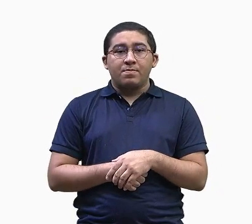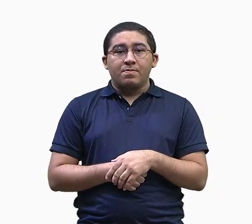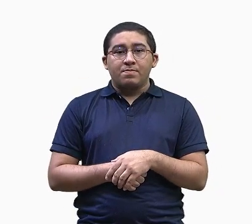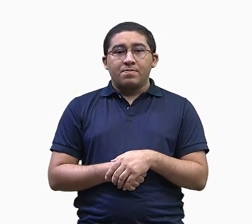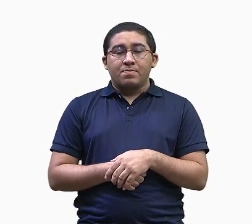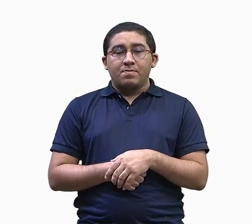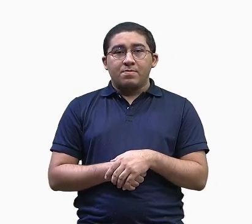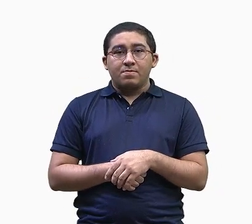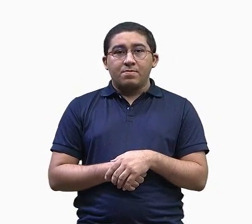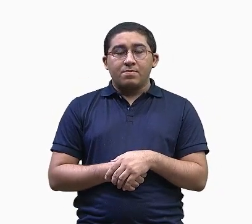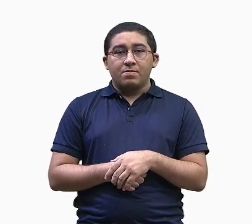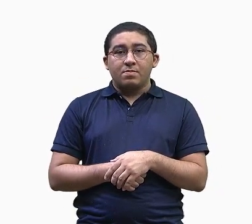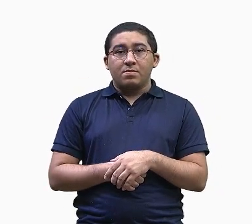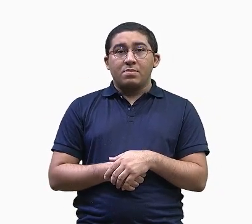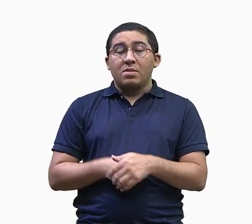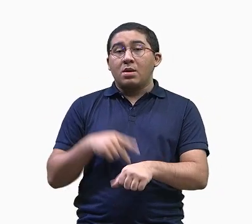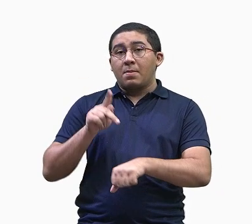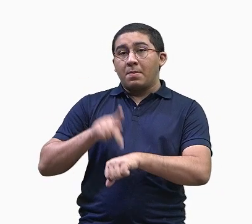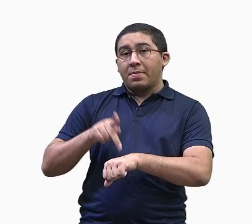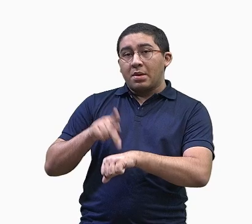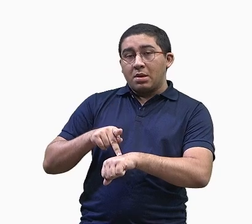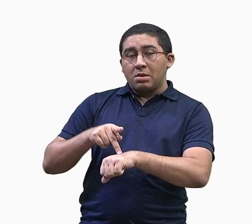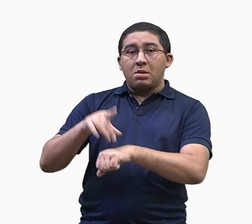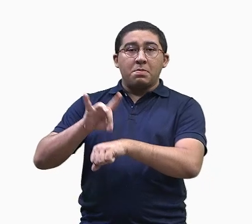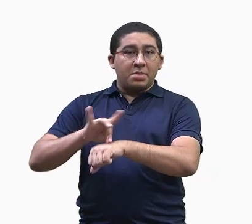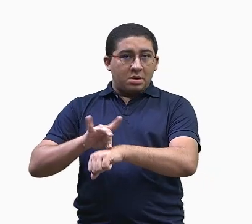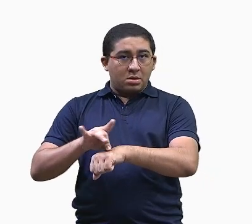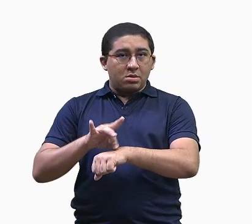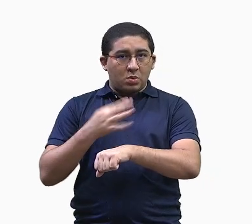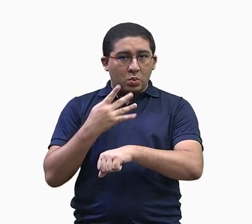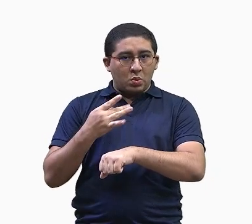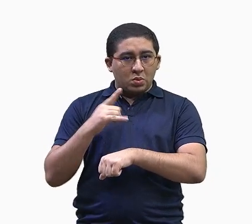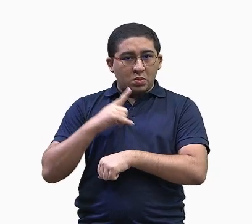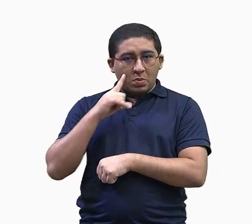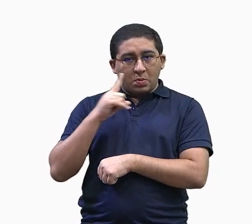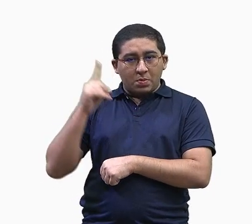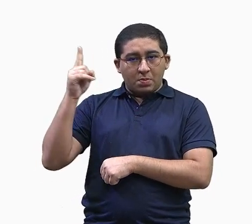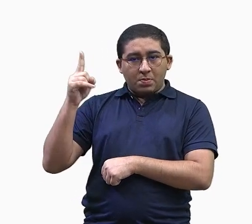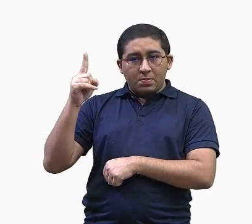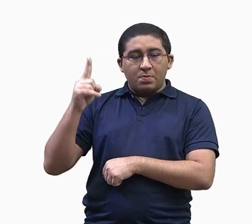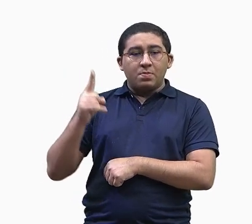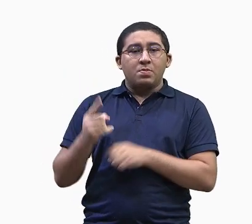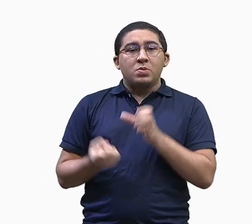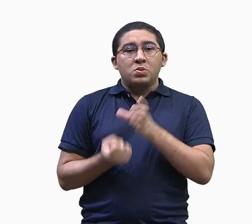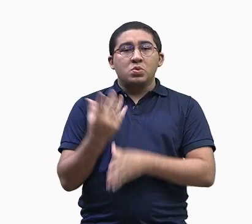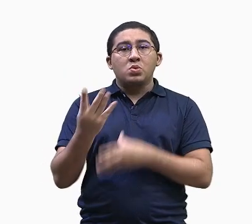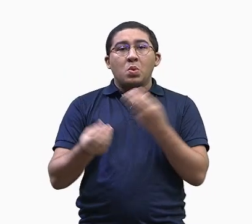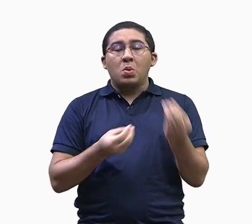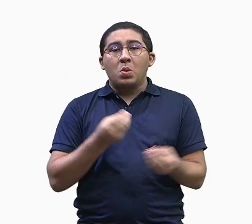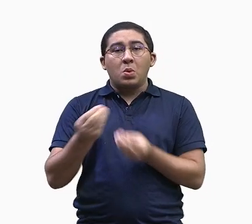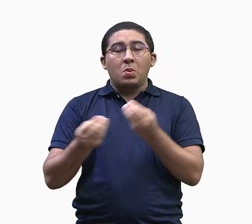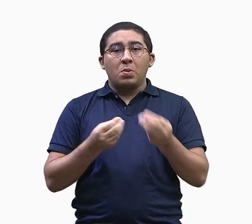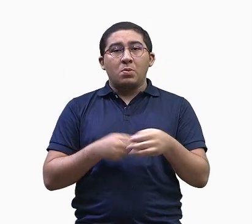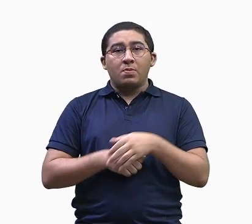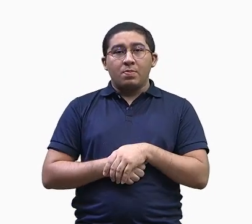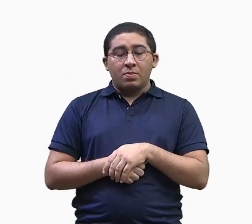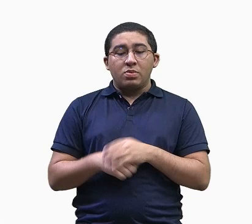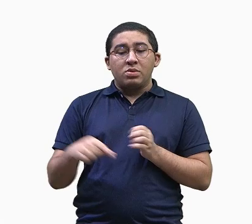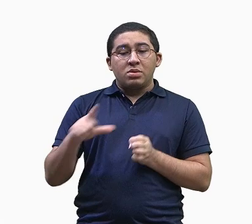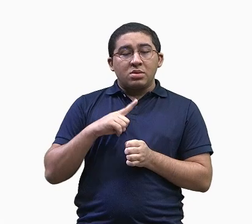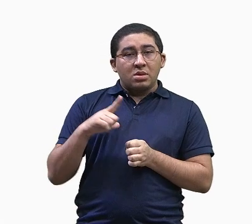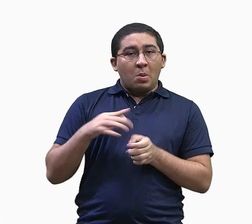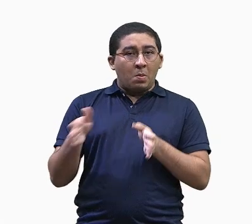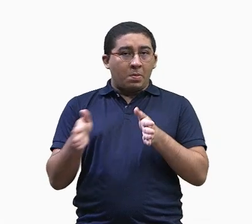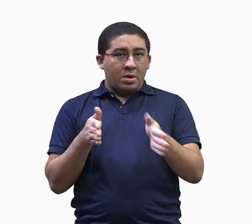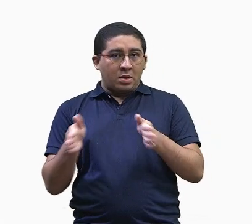o carvão mineral ou carvão natural, né? Como ela colocou ali pra gente. Ele vai se formar durante o período carbonífero, né? Então a gente